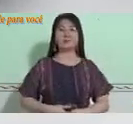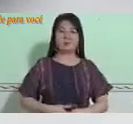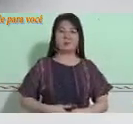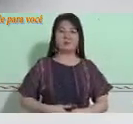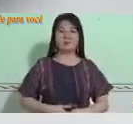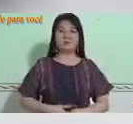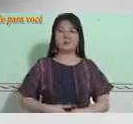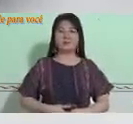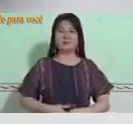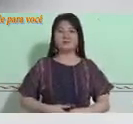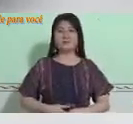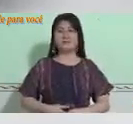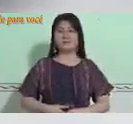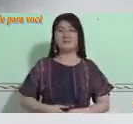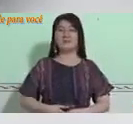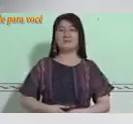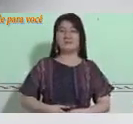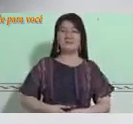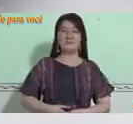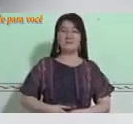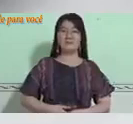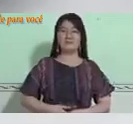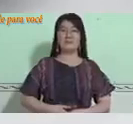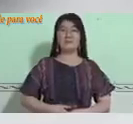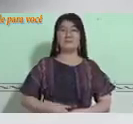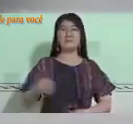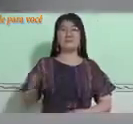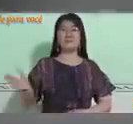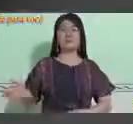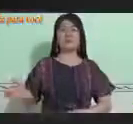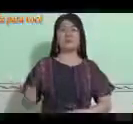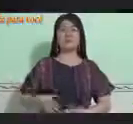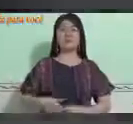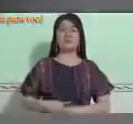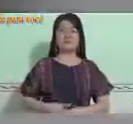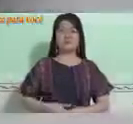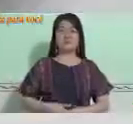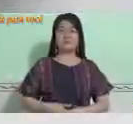VLEQUEPSSOA, fica isentada com o corpo levemente inclinado para frente.